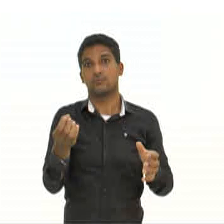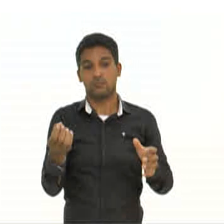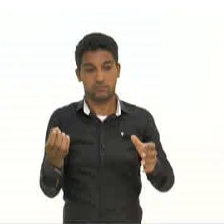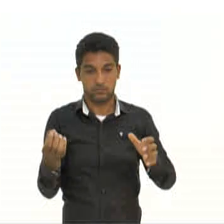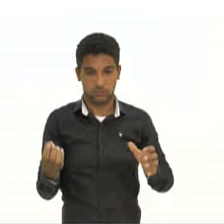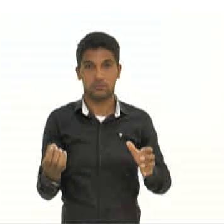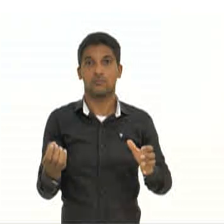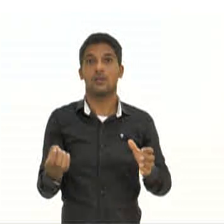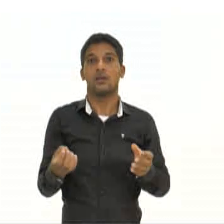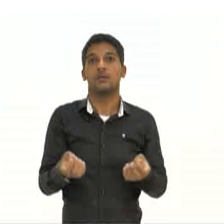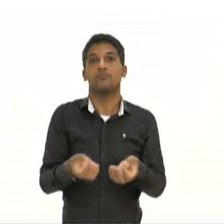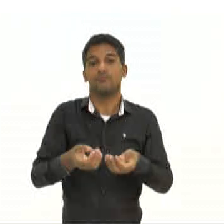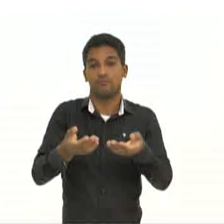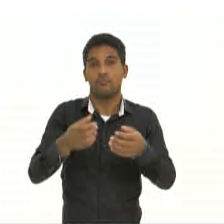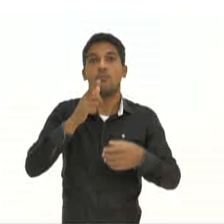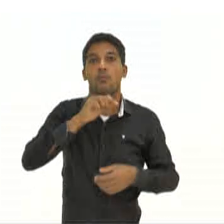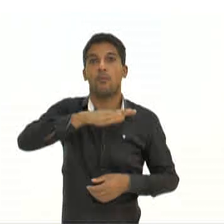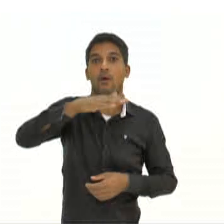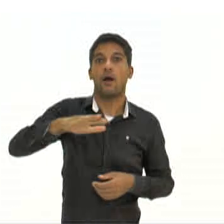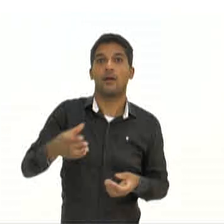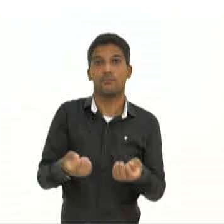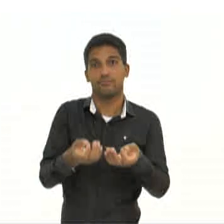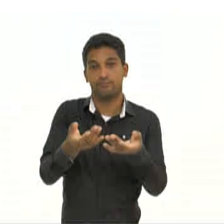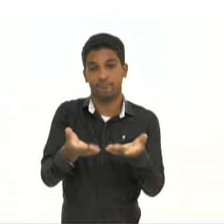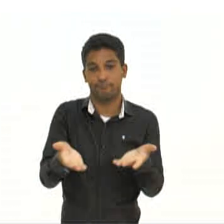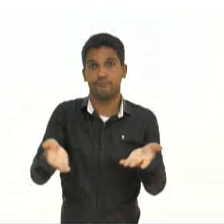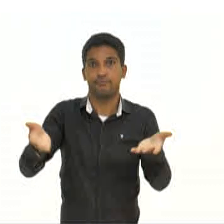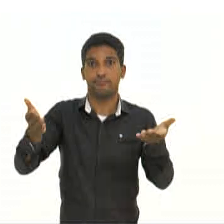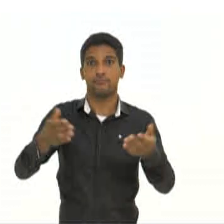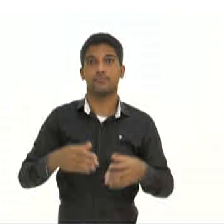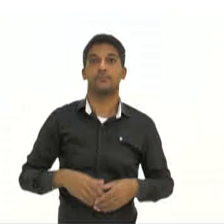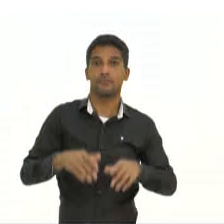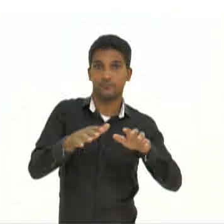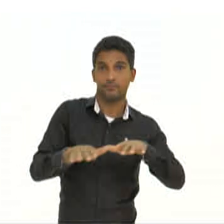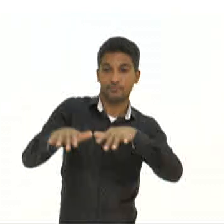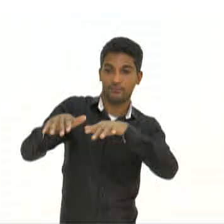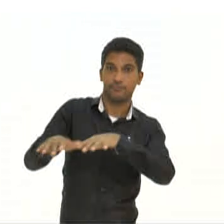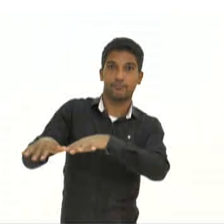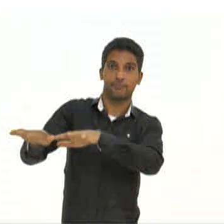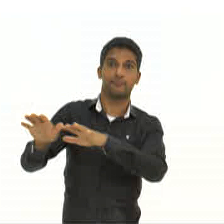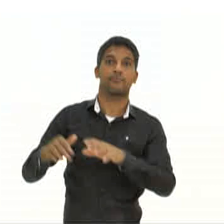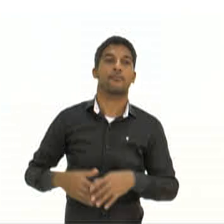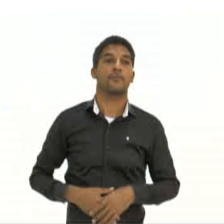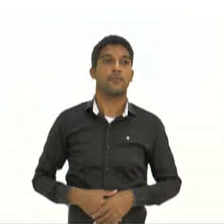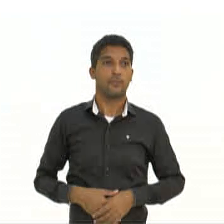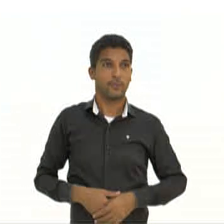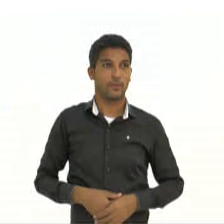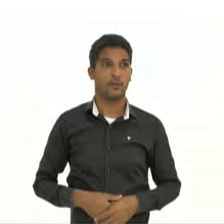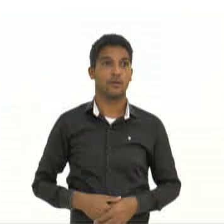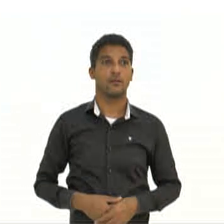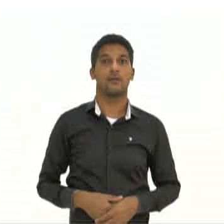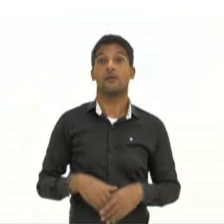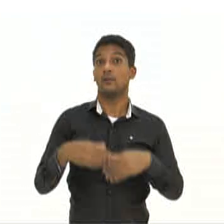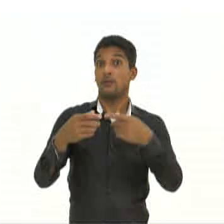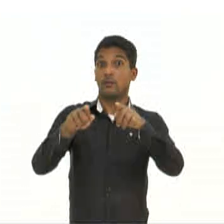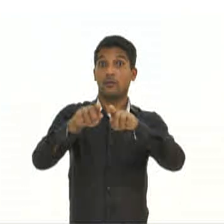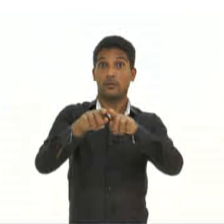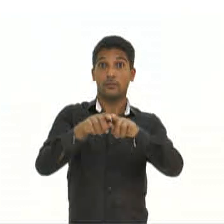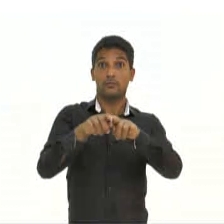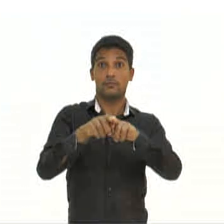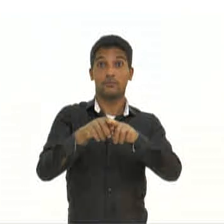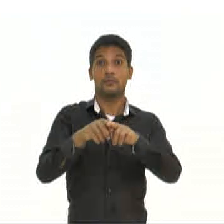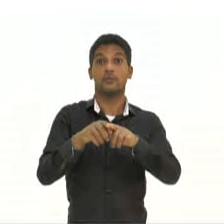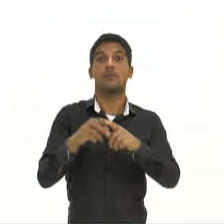A carta tem a ver com o uso de cavalos. Em 1860, três empresários dos Estados Unidos criaram